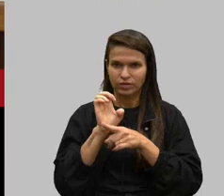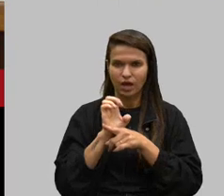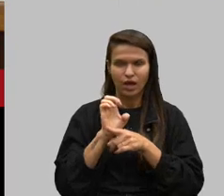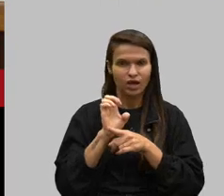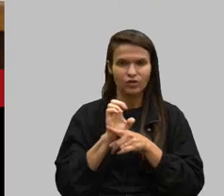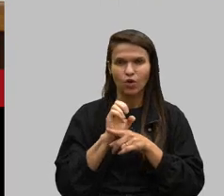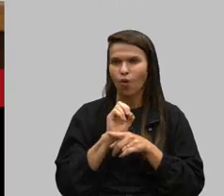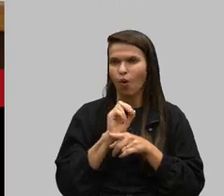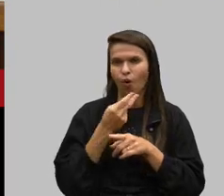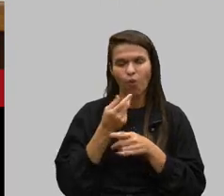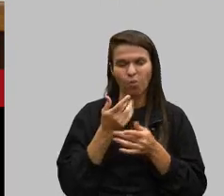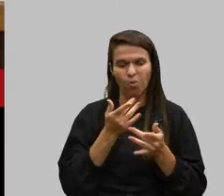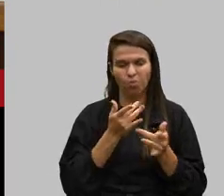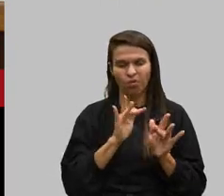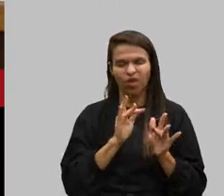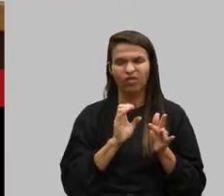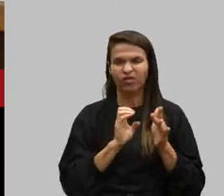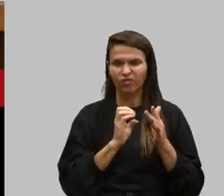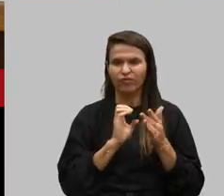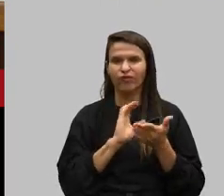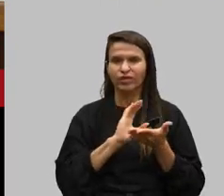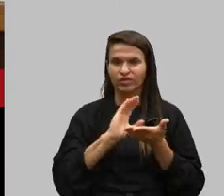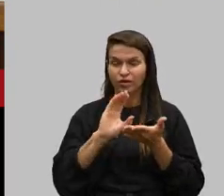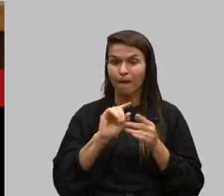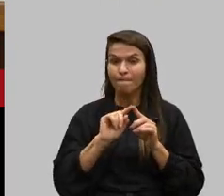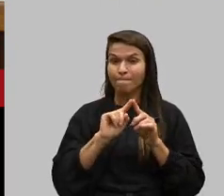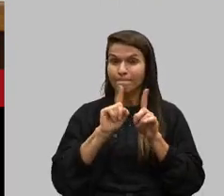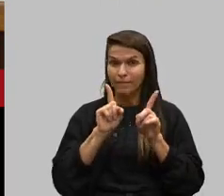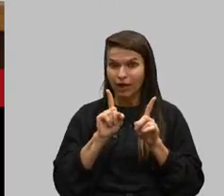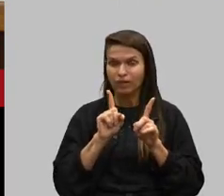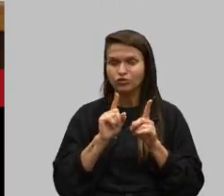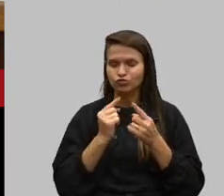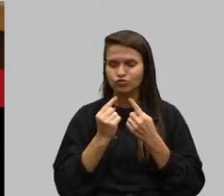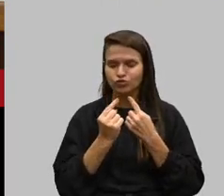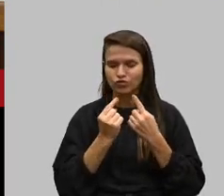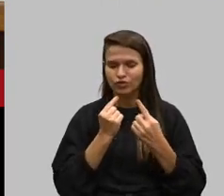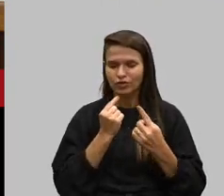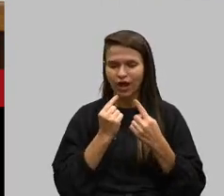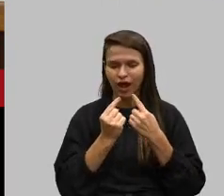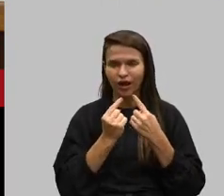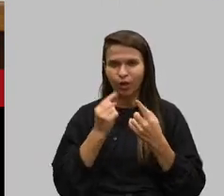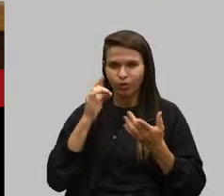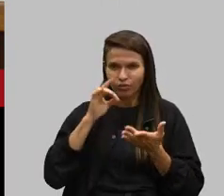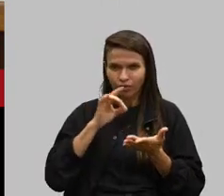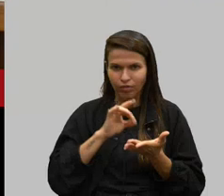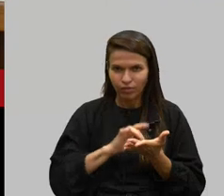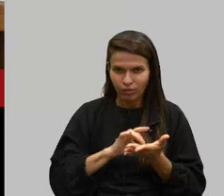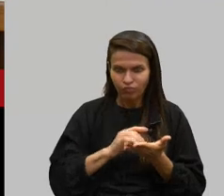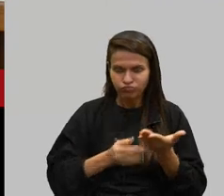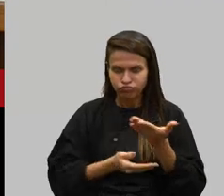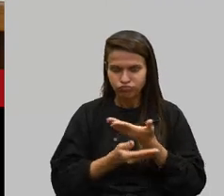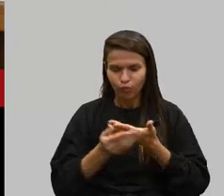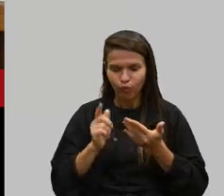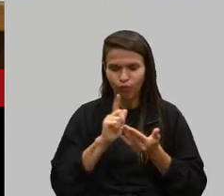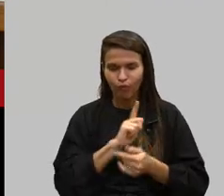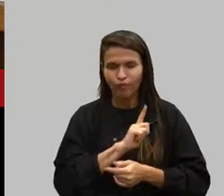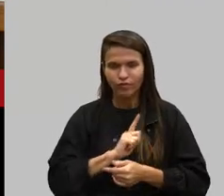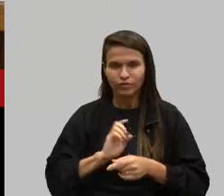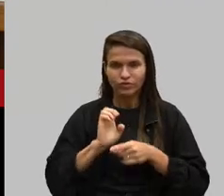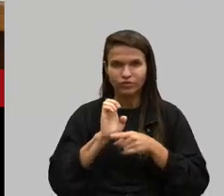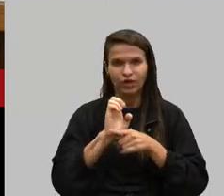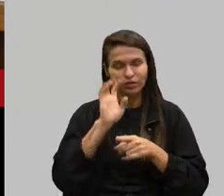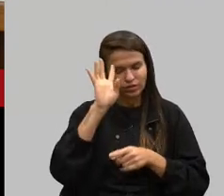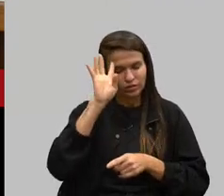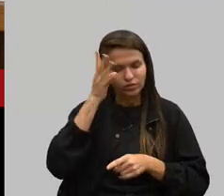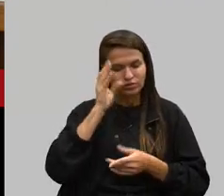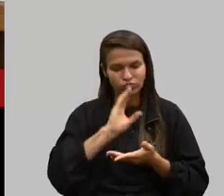iam investir mais mas que através de um diálogo ativo com o governo do estado decidiram investir